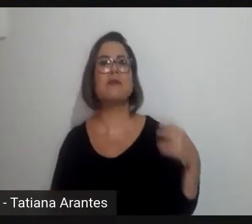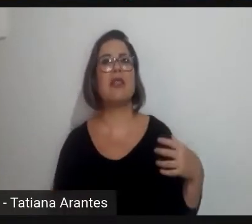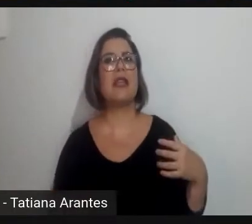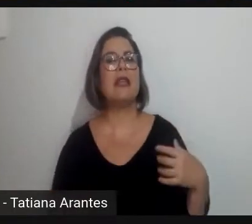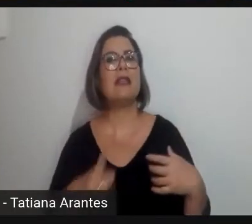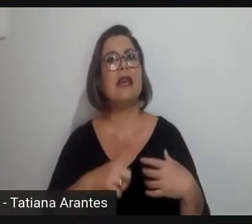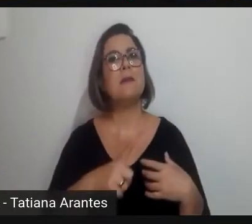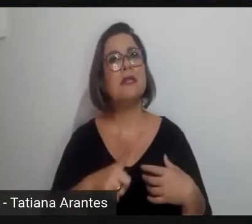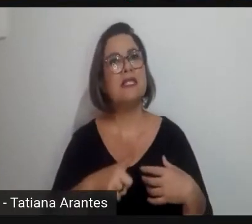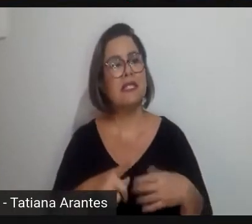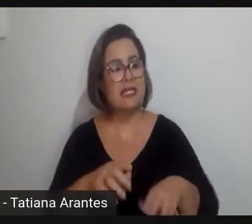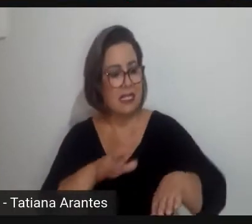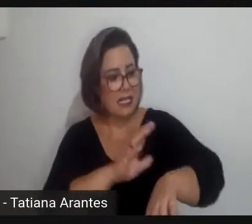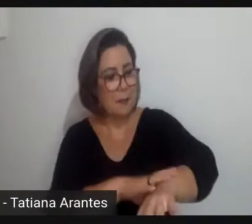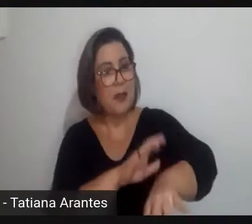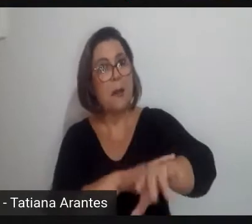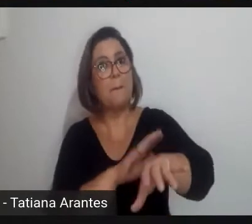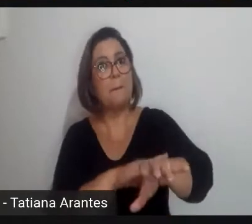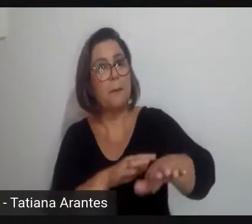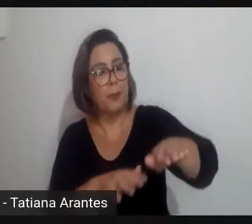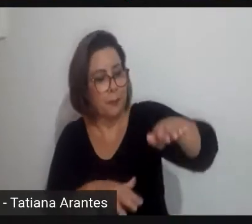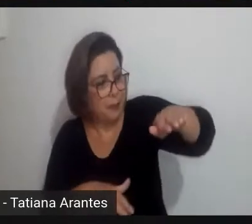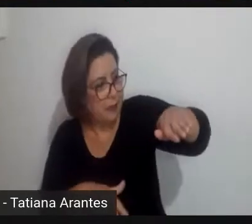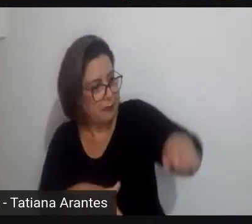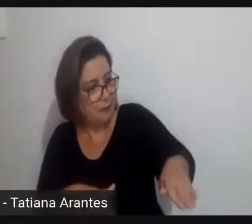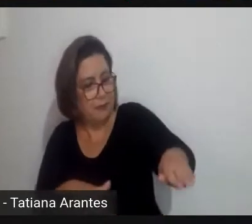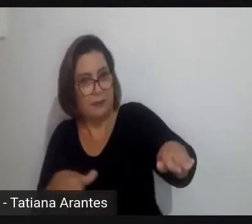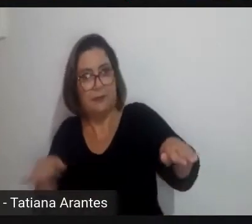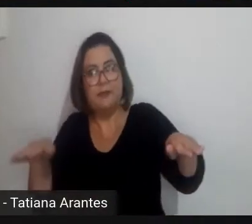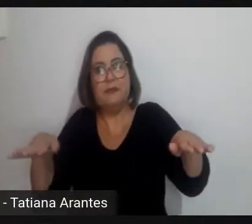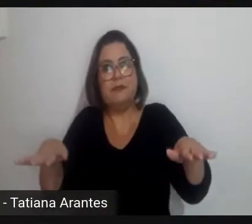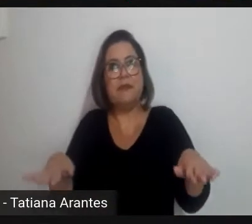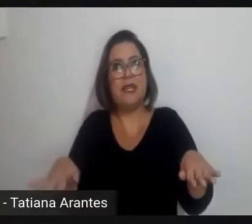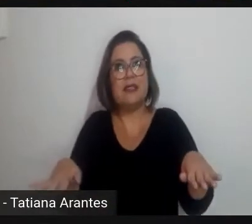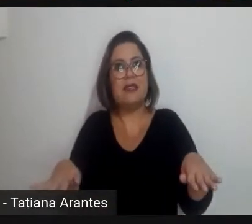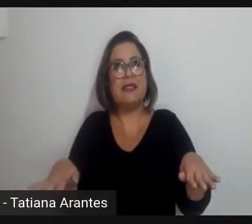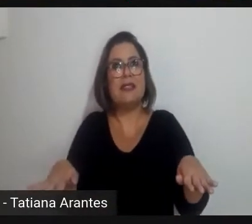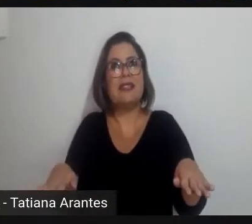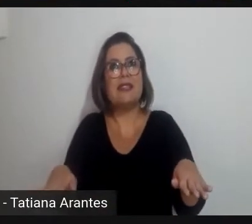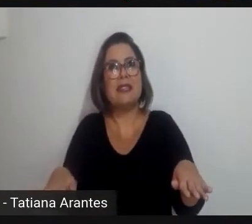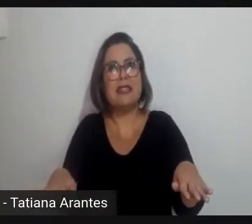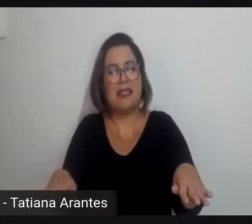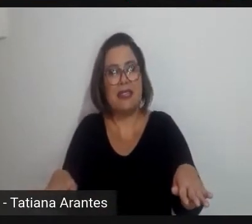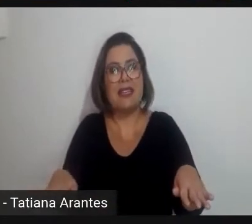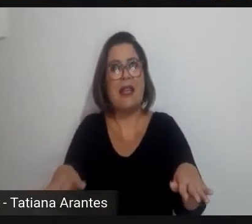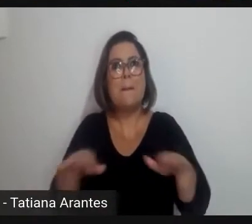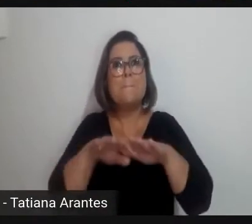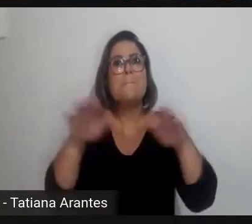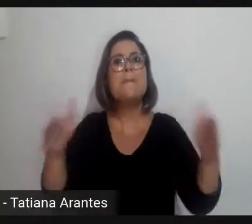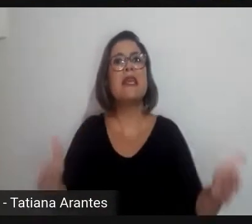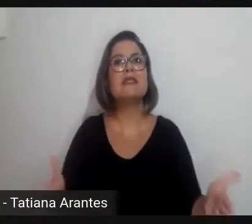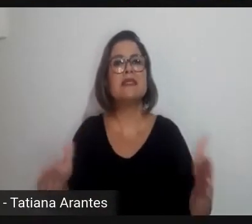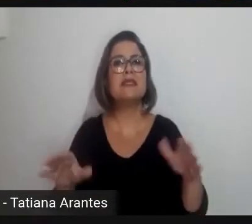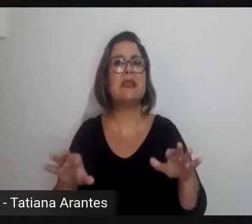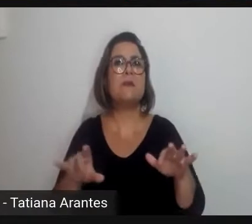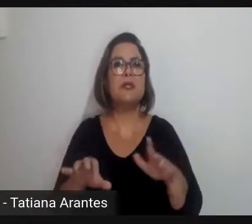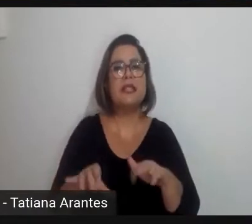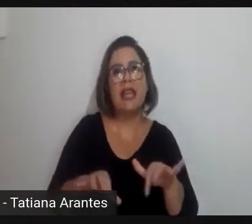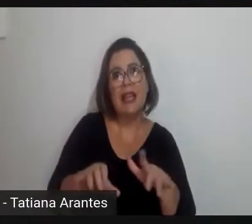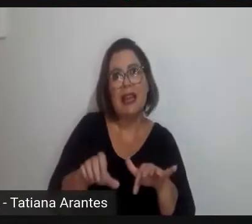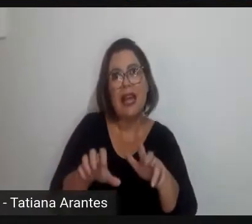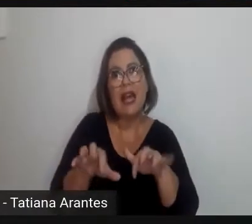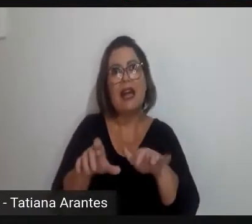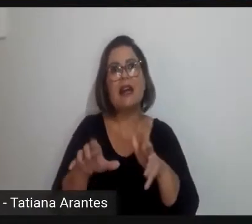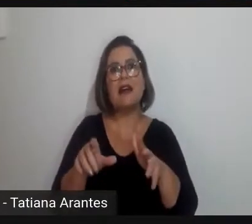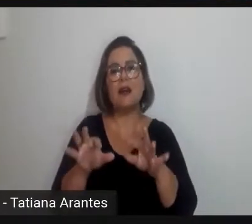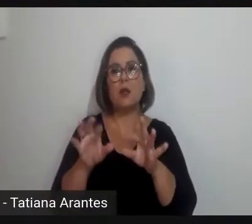meu punho, meu antebraço. Preciso dessa profundidade do teclado e ainda do monitor,